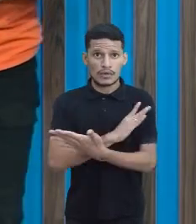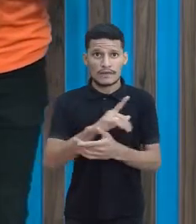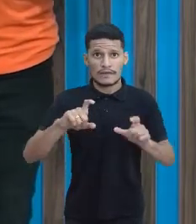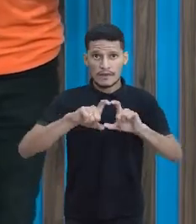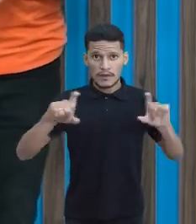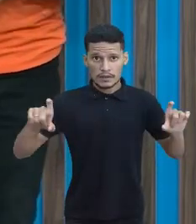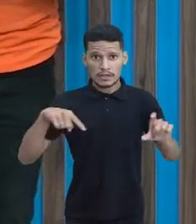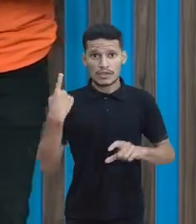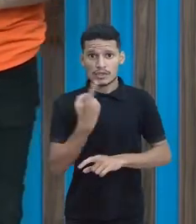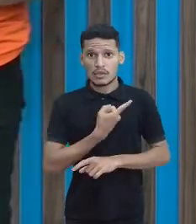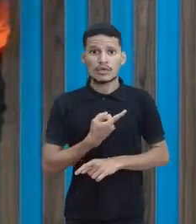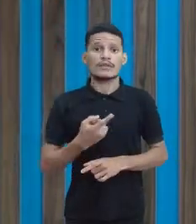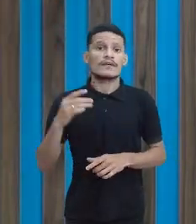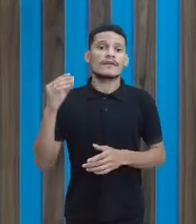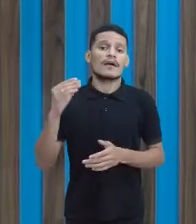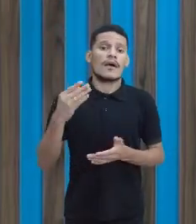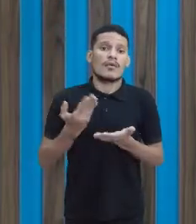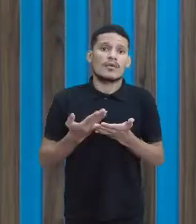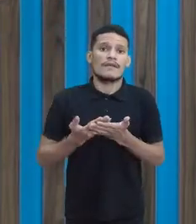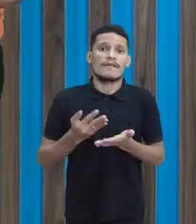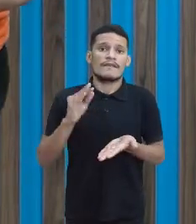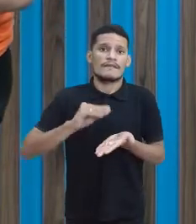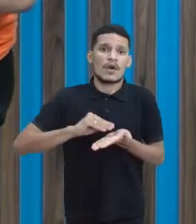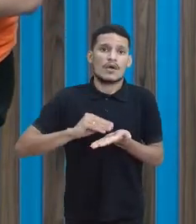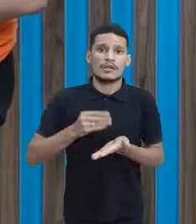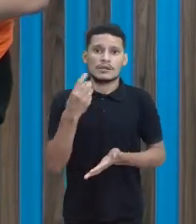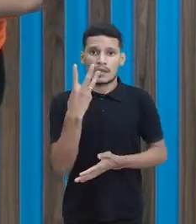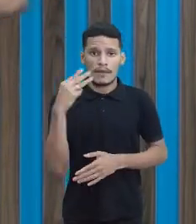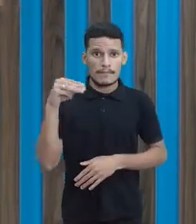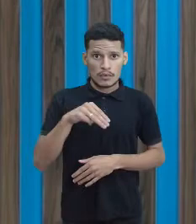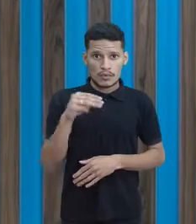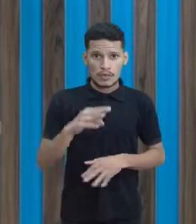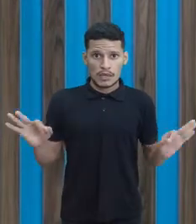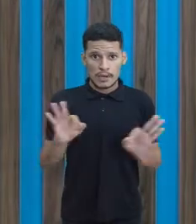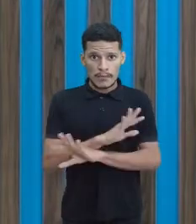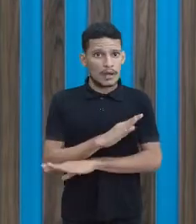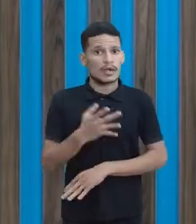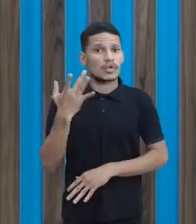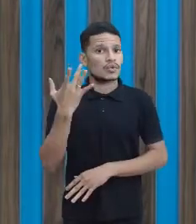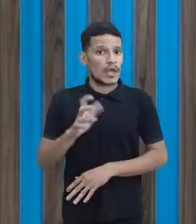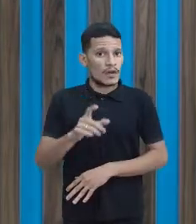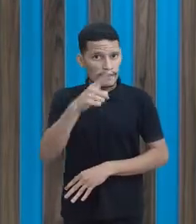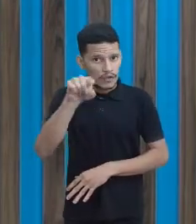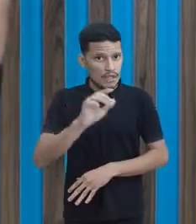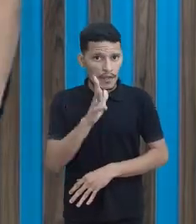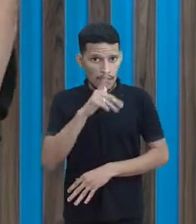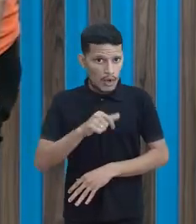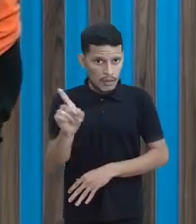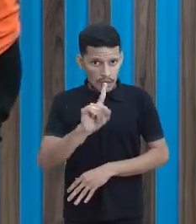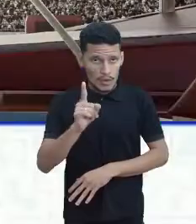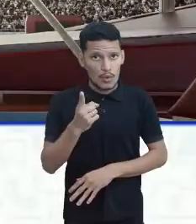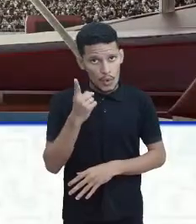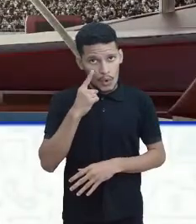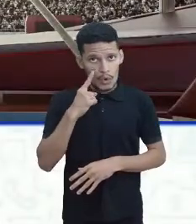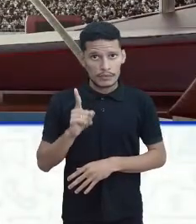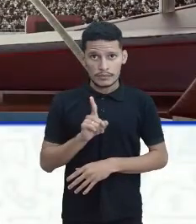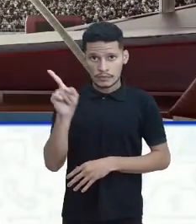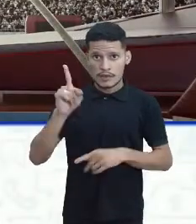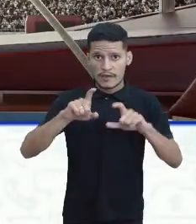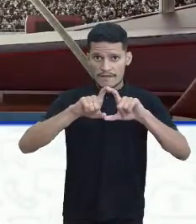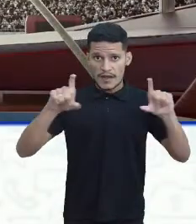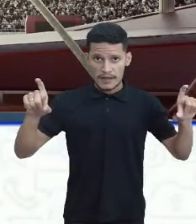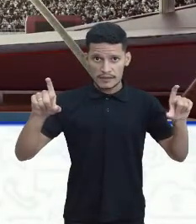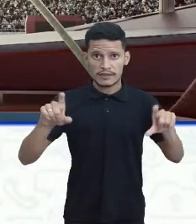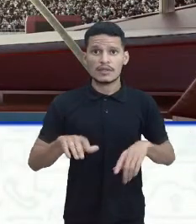quer, nossa aula falta 3 minutos para encerrar, e a gente quer que vocês não demorem tanto naquele reloginho lá. Perceba aqui, celebrate